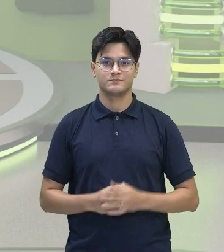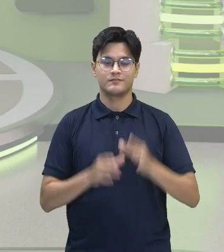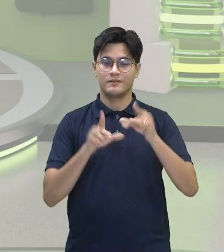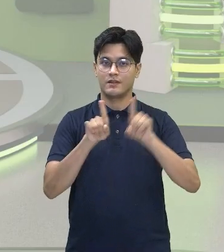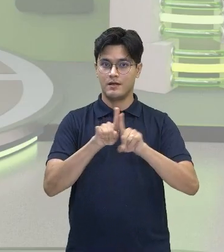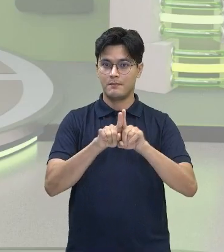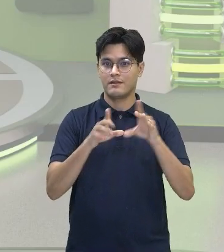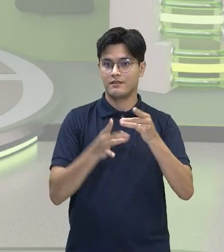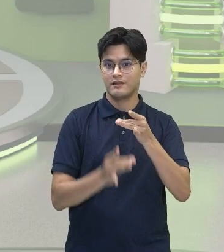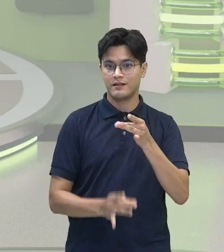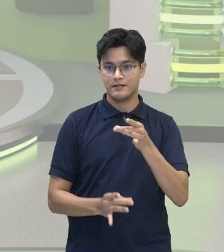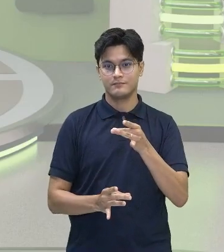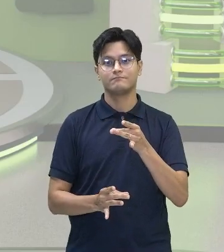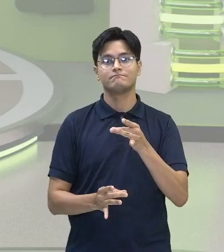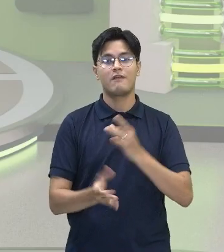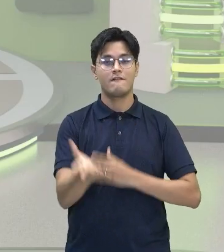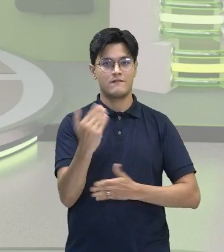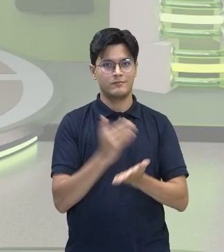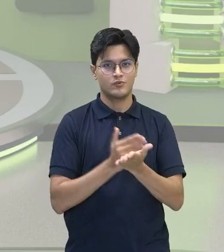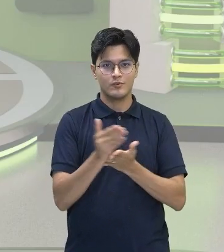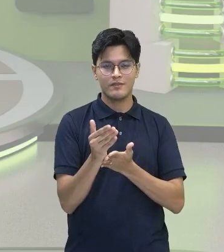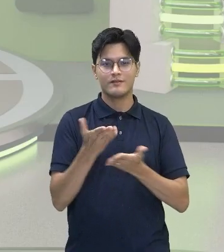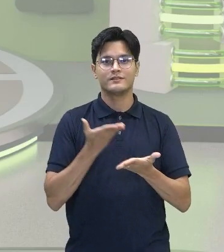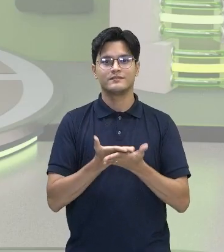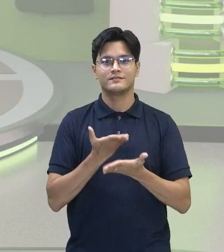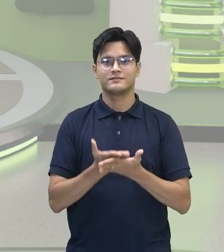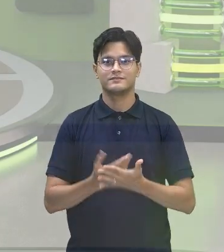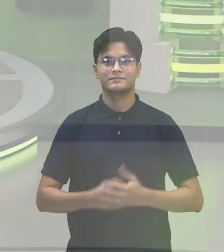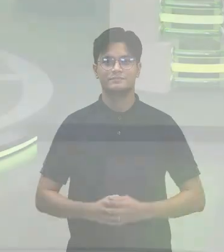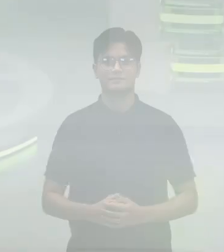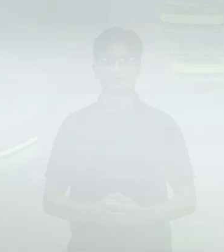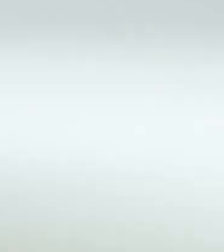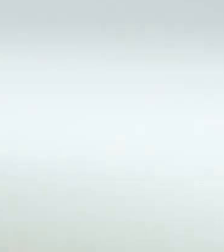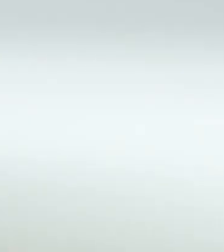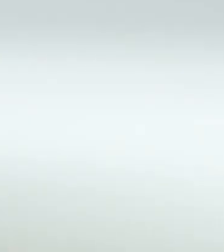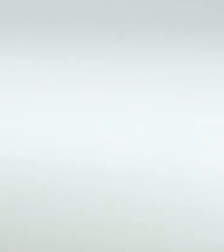detalhamento, vamos então dar início à nossa aula.